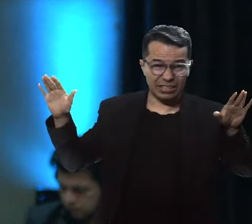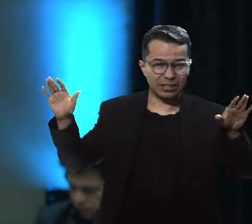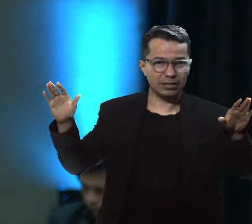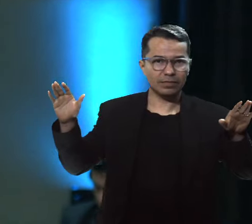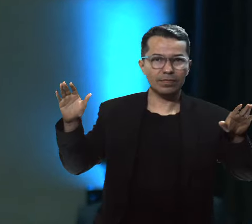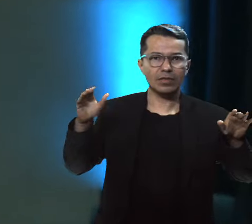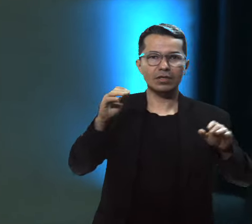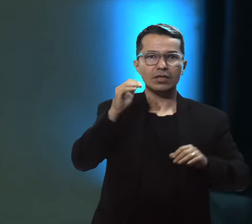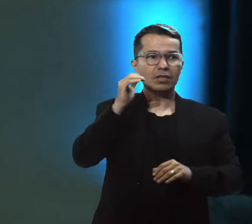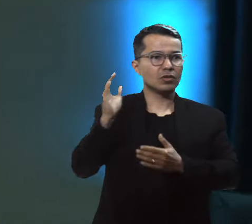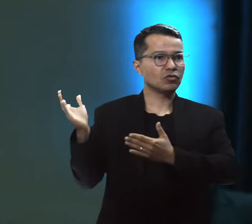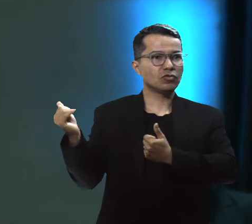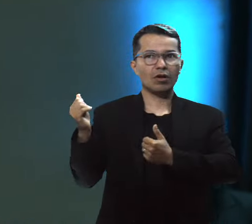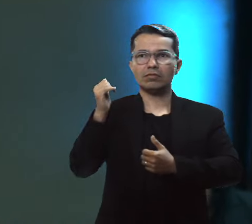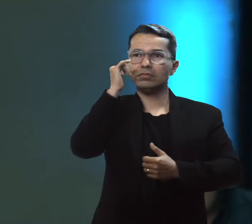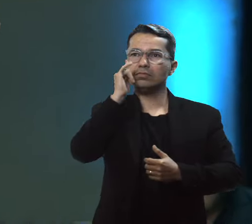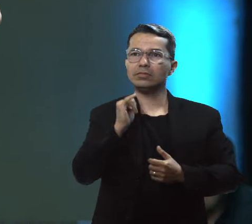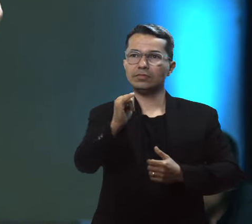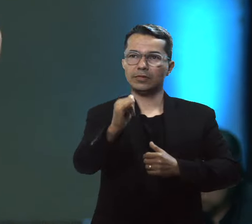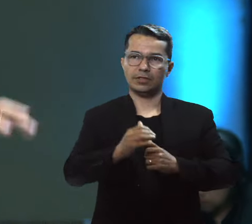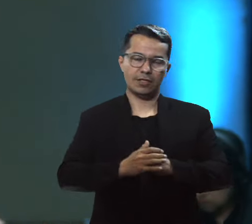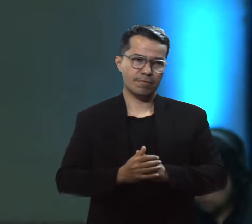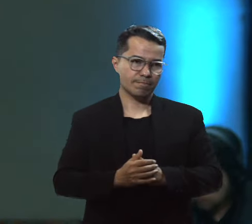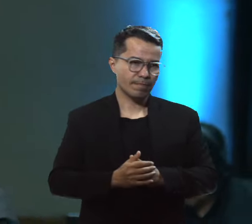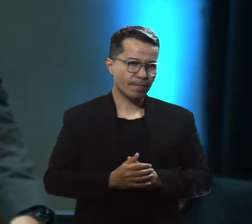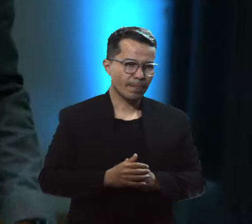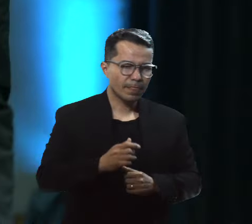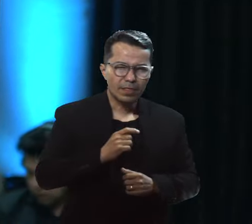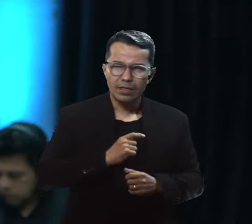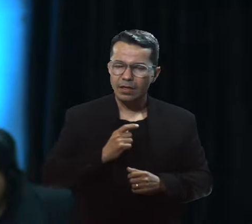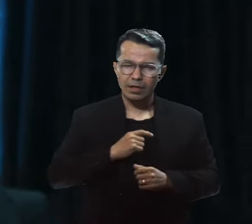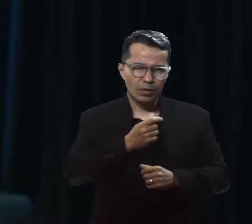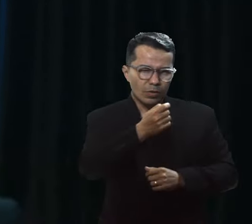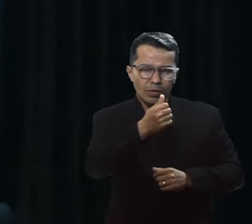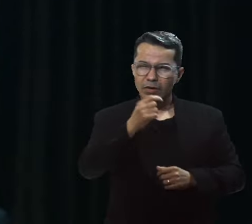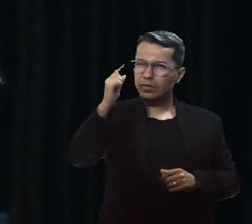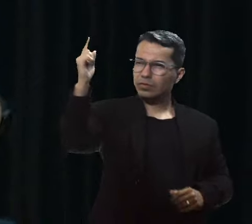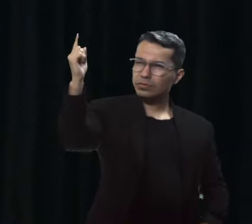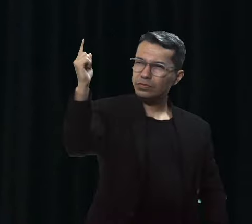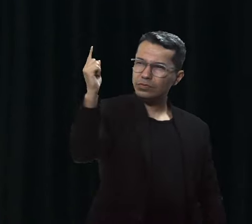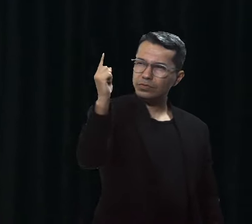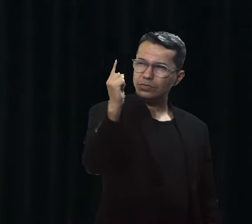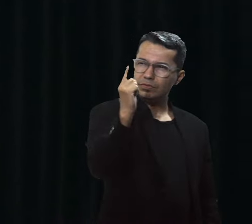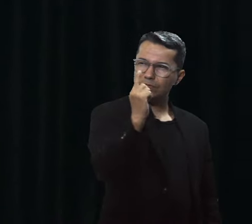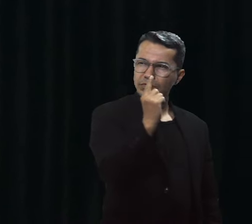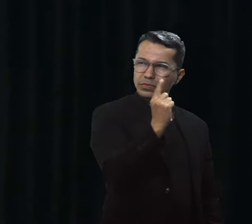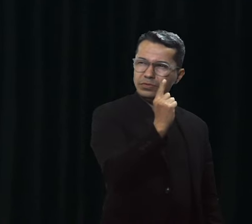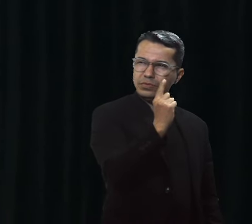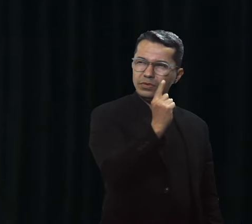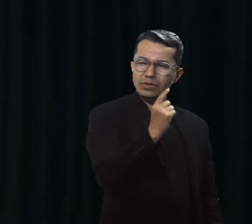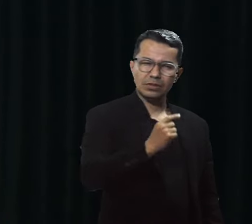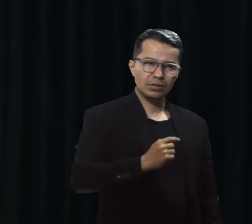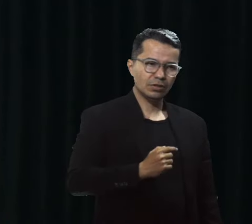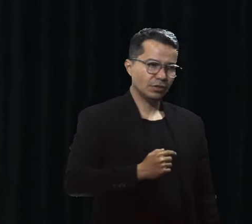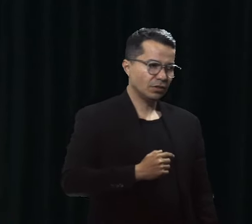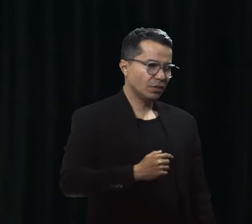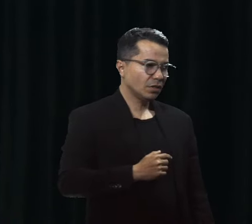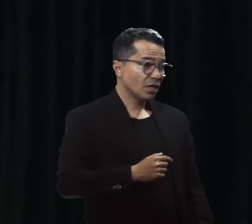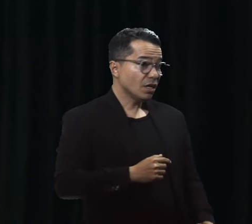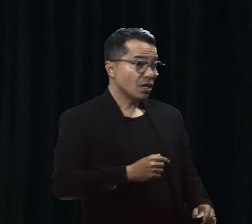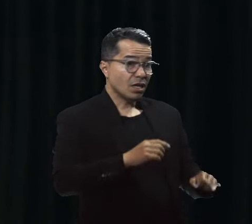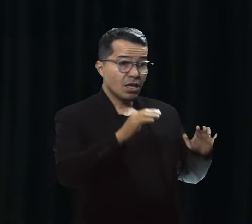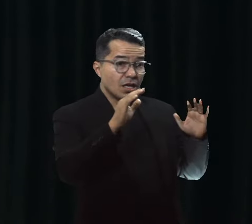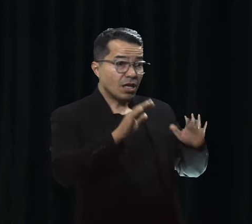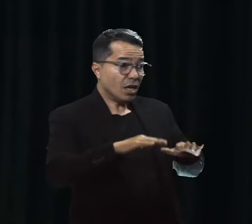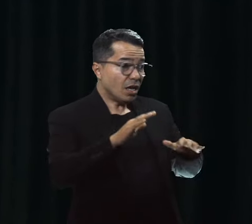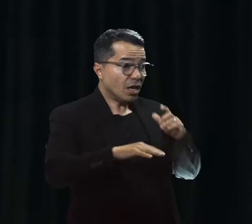Agora no meio do caminho, quando ele está voltando, chega um profeta mais velho e fala: olha, um anjo foi lá na minha casa,